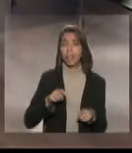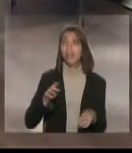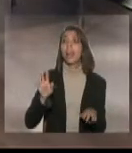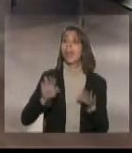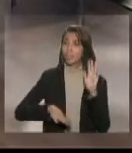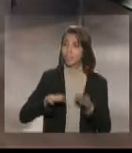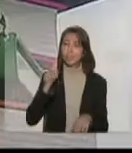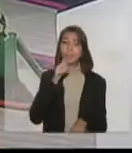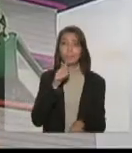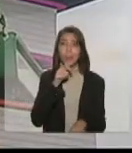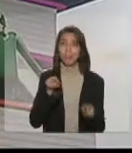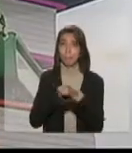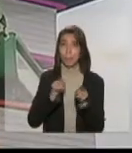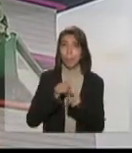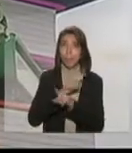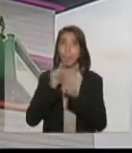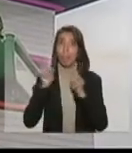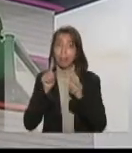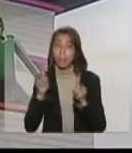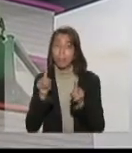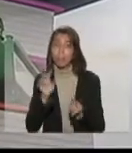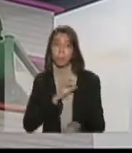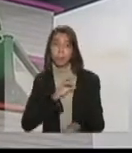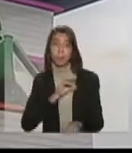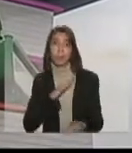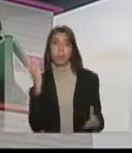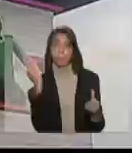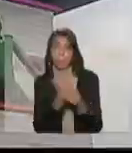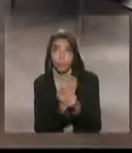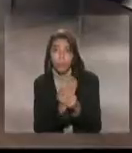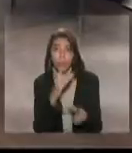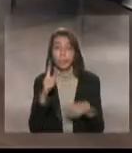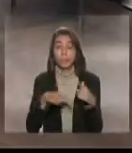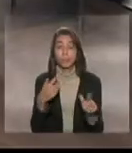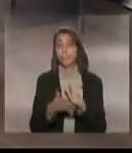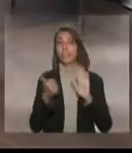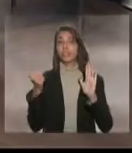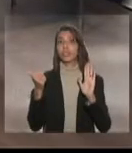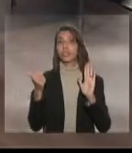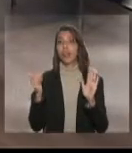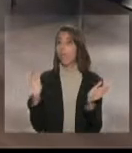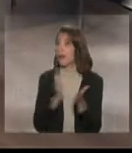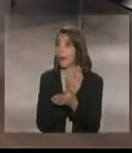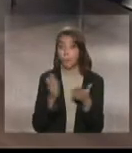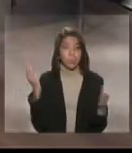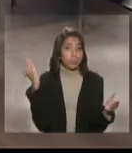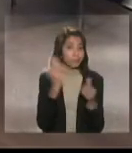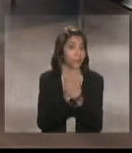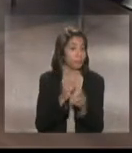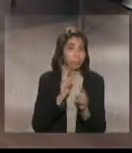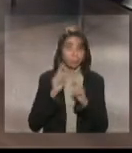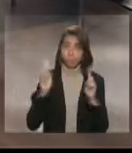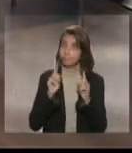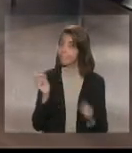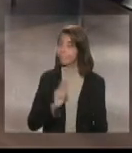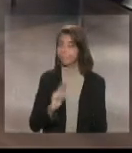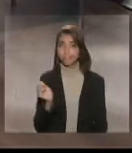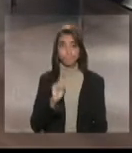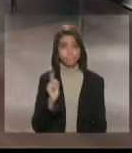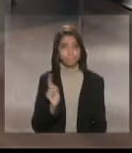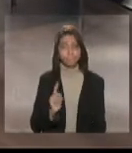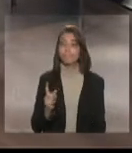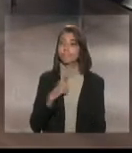tiram a queixa muito grande eu tava até pereira jordão queixa que montam as estatísticas sim eu estou aqui das que